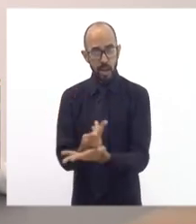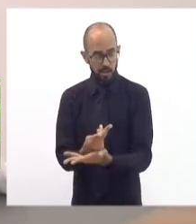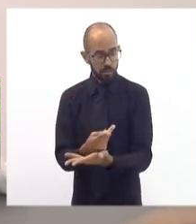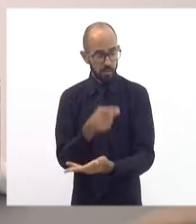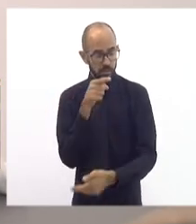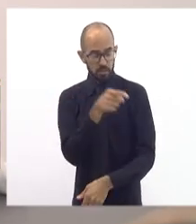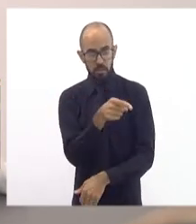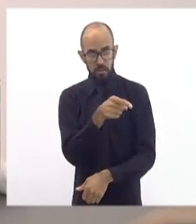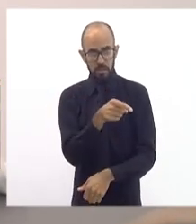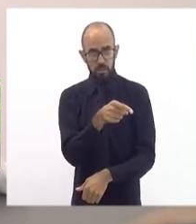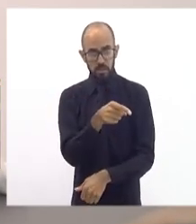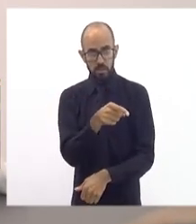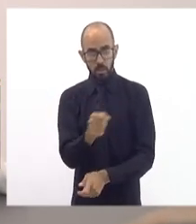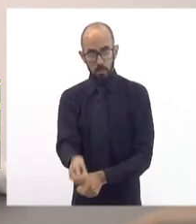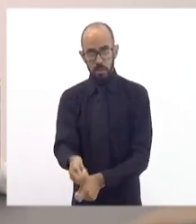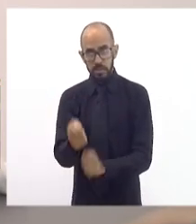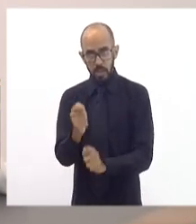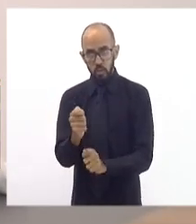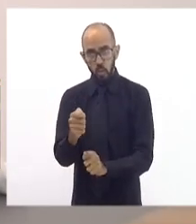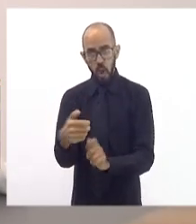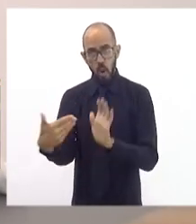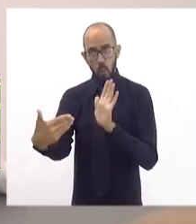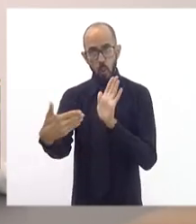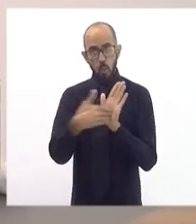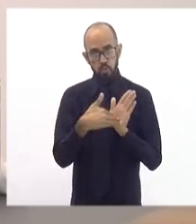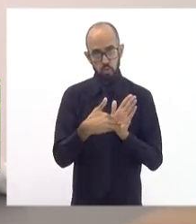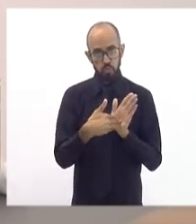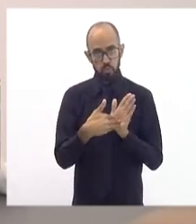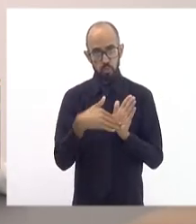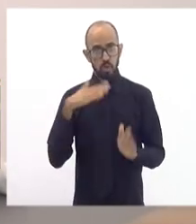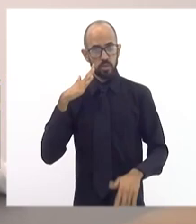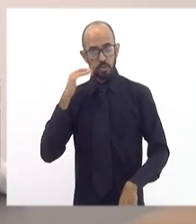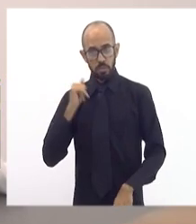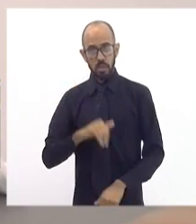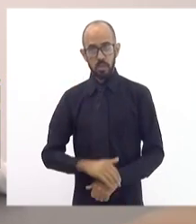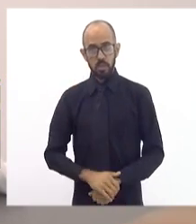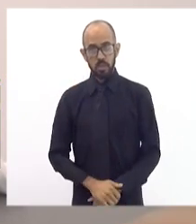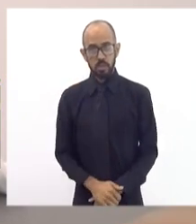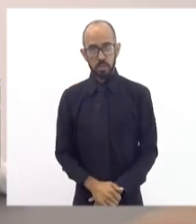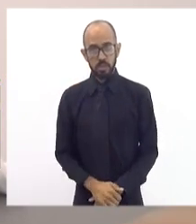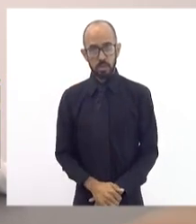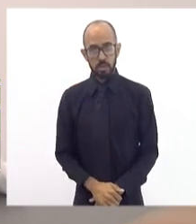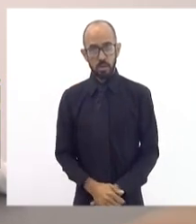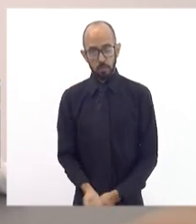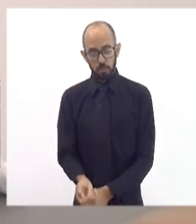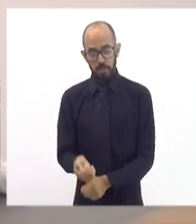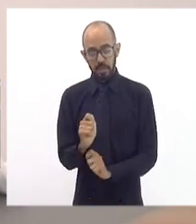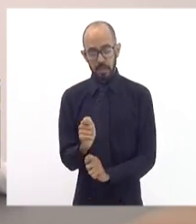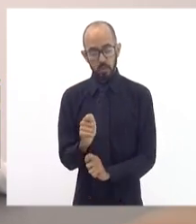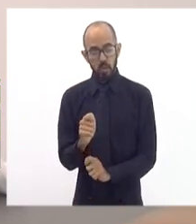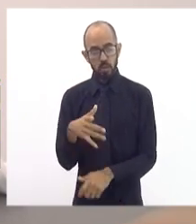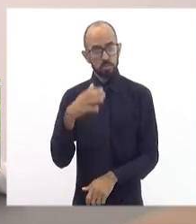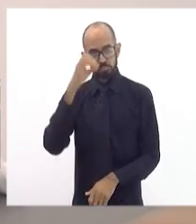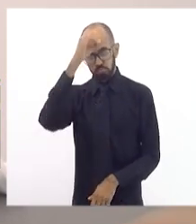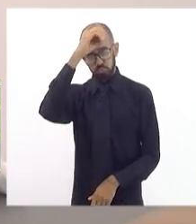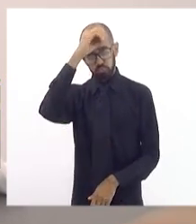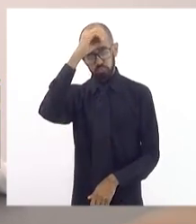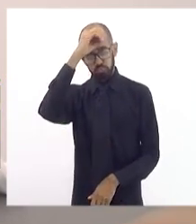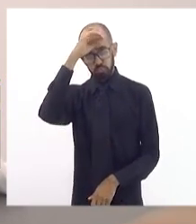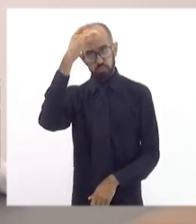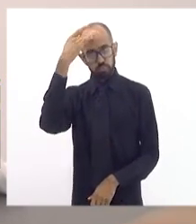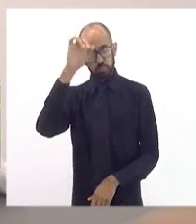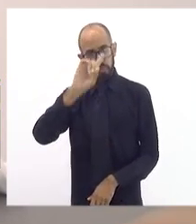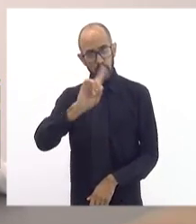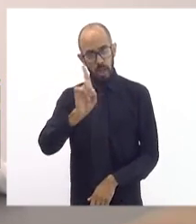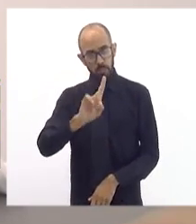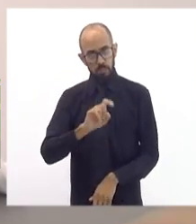pescador é sempre o último a saber de tudo o que acontece o pescador para eles não sabe de nada o pescador não